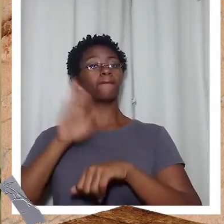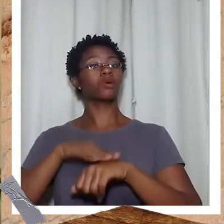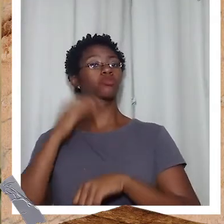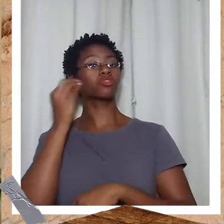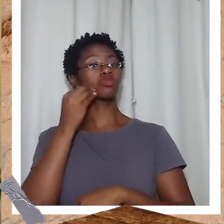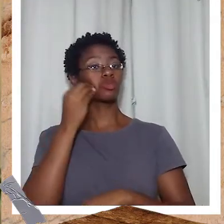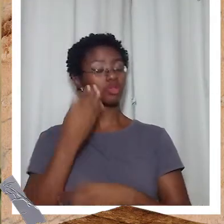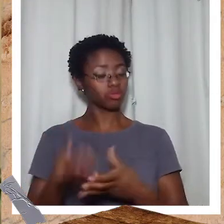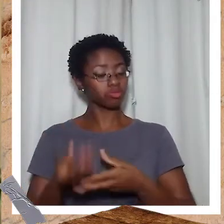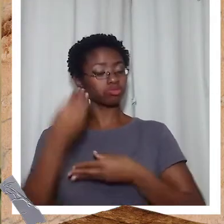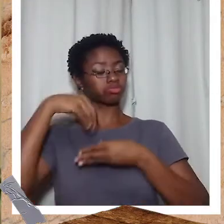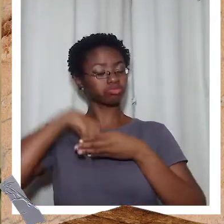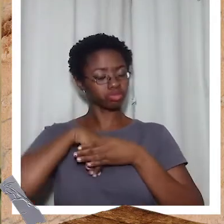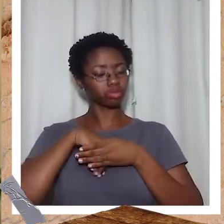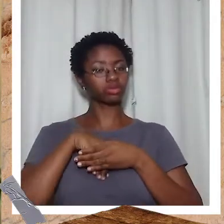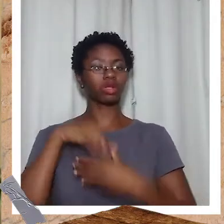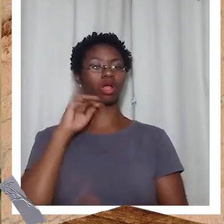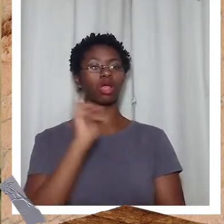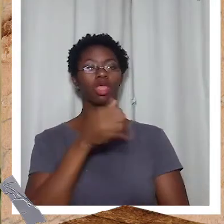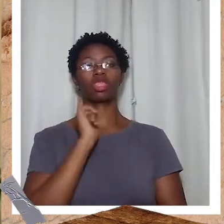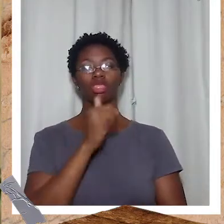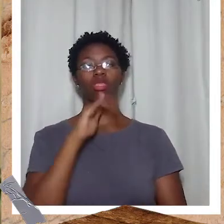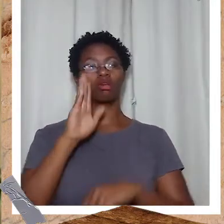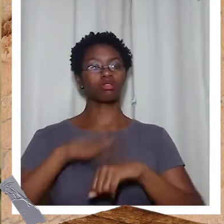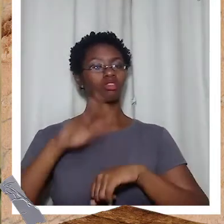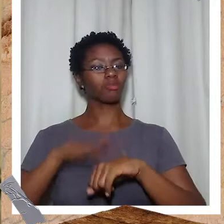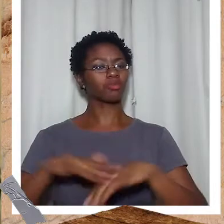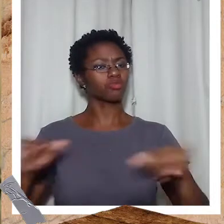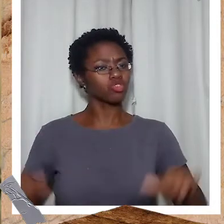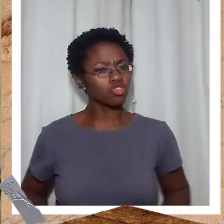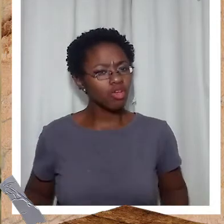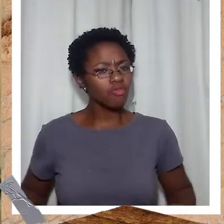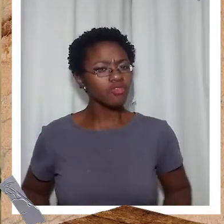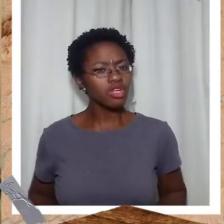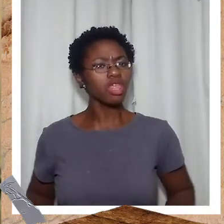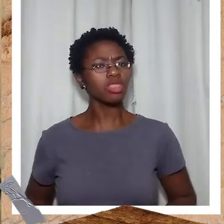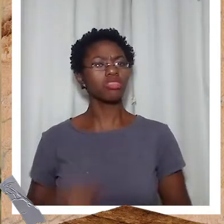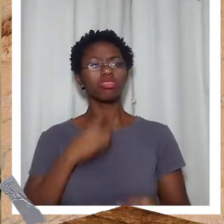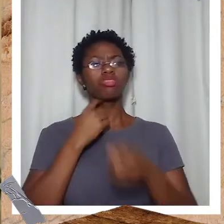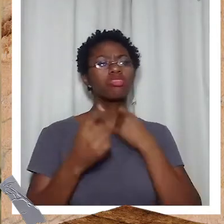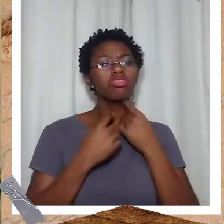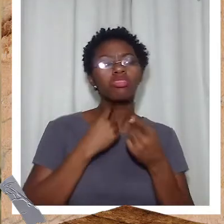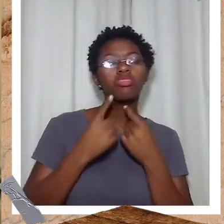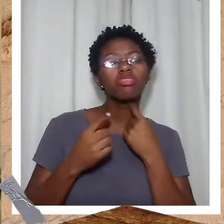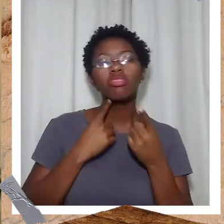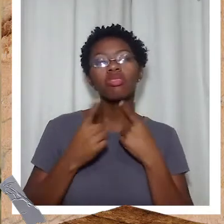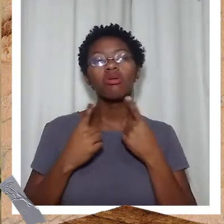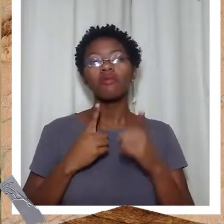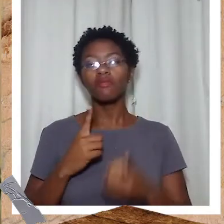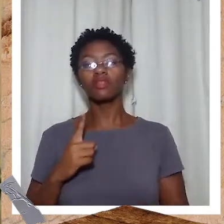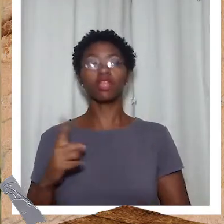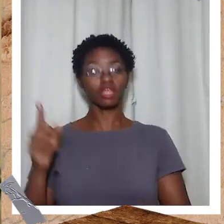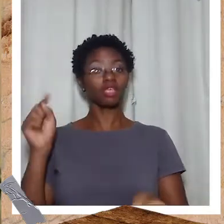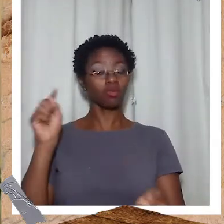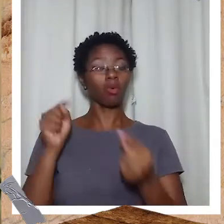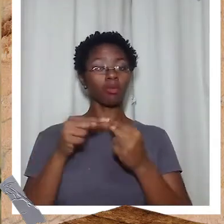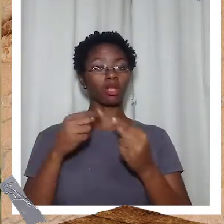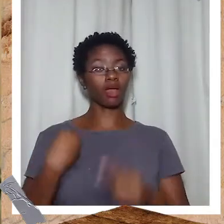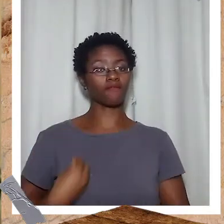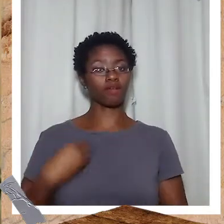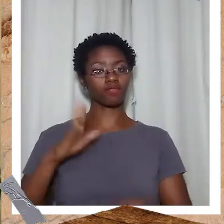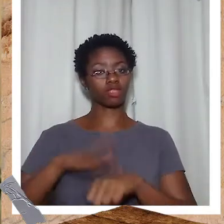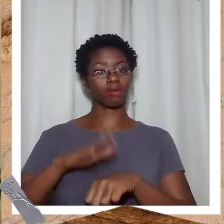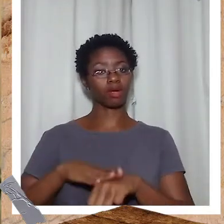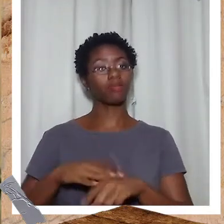subjetiva, ao narrar as próprias agruras, as próprias questões que marcavam a sua vida, Carolina também fazia